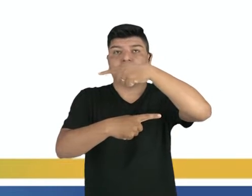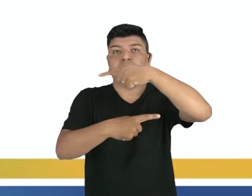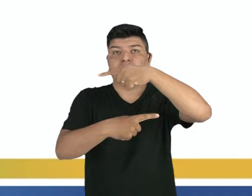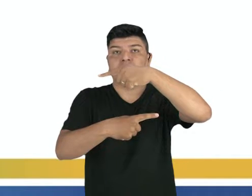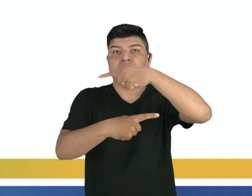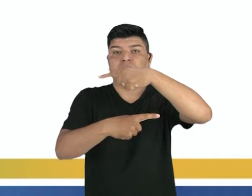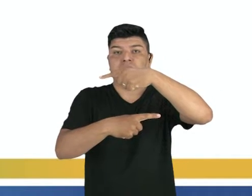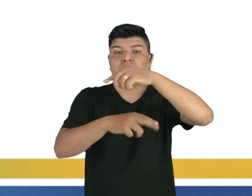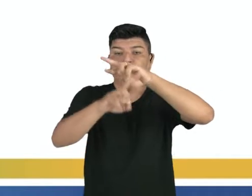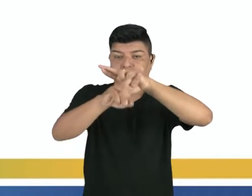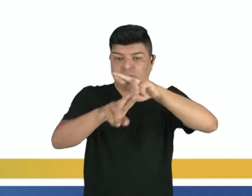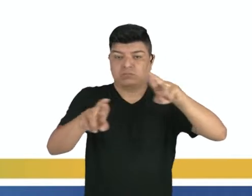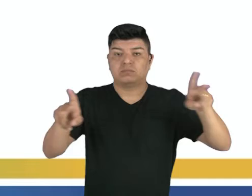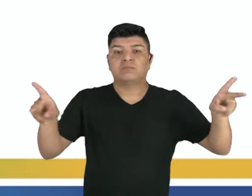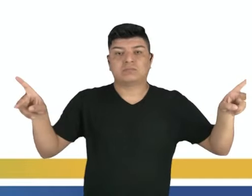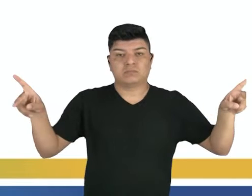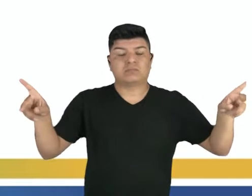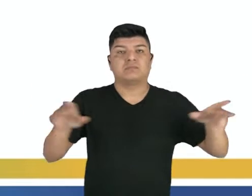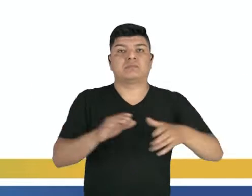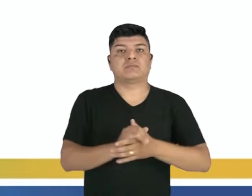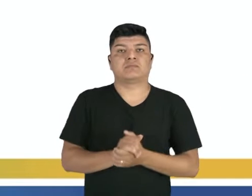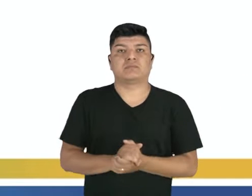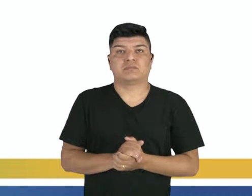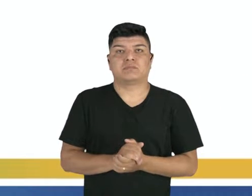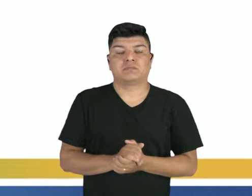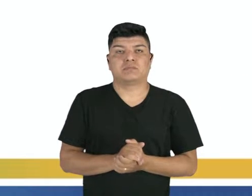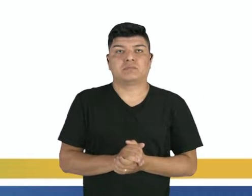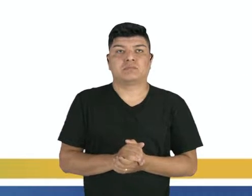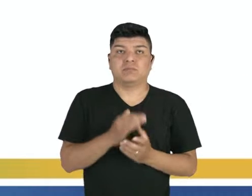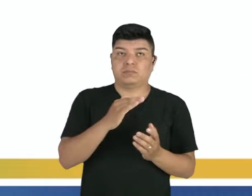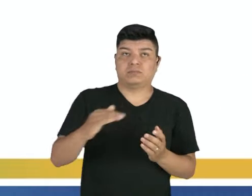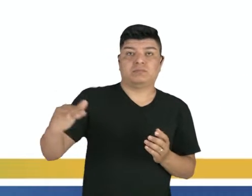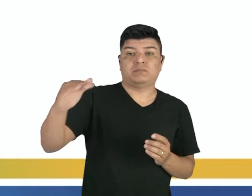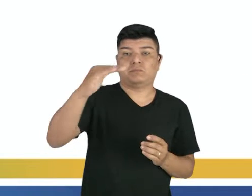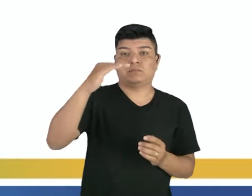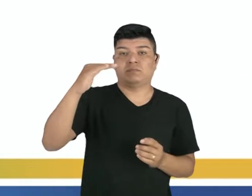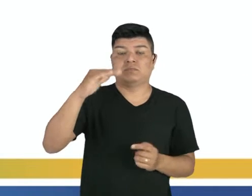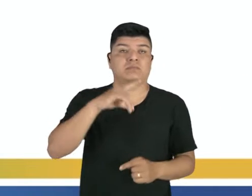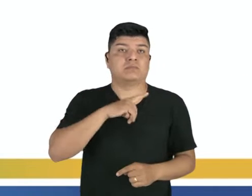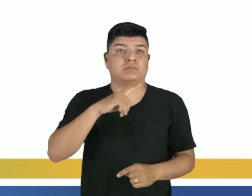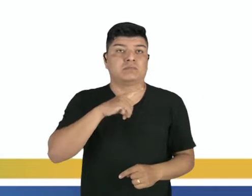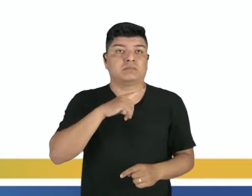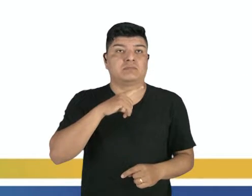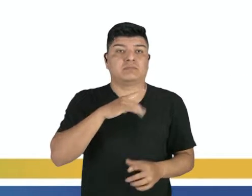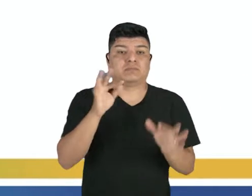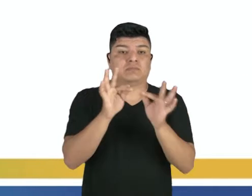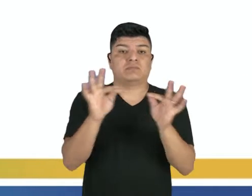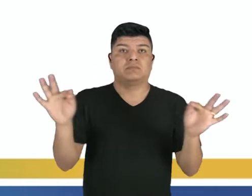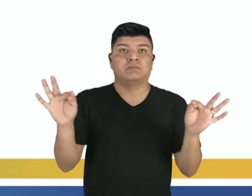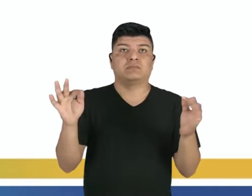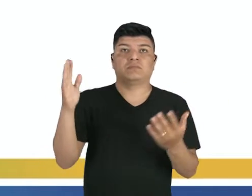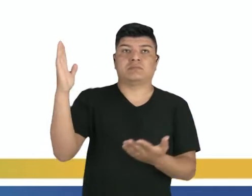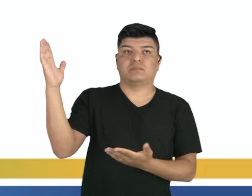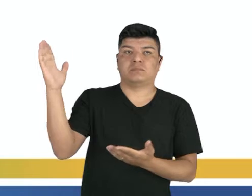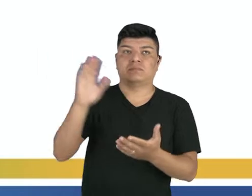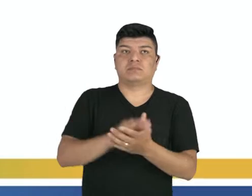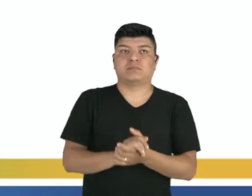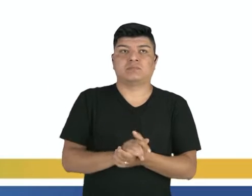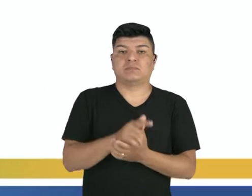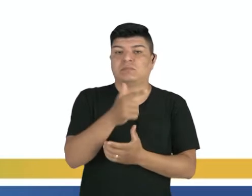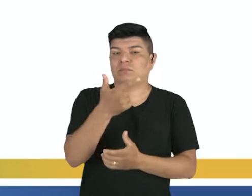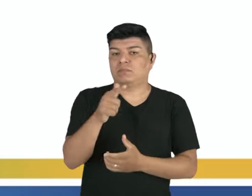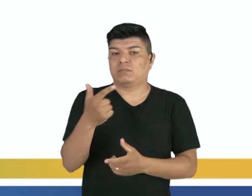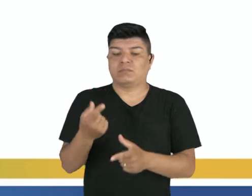para caminhos completamente distintos. Mais acima disso, nós temos uma breve frase que diz o seguinte: não